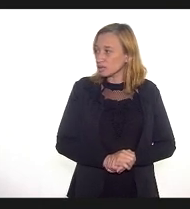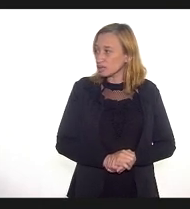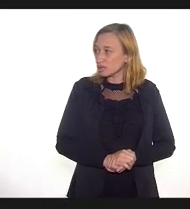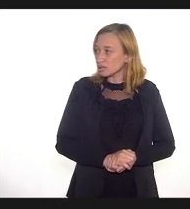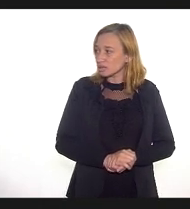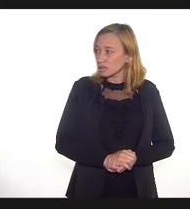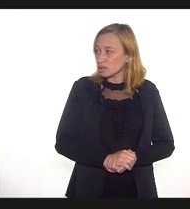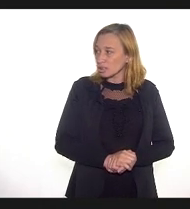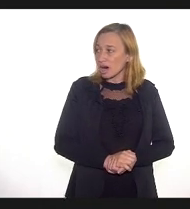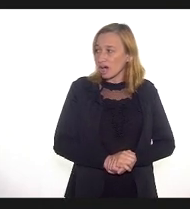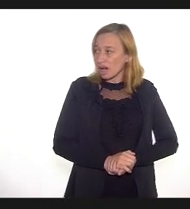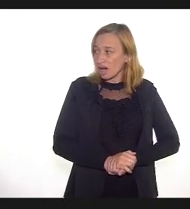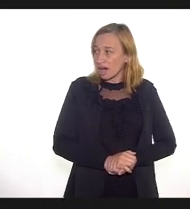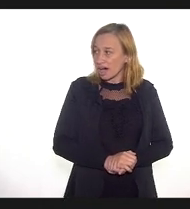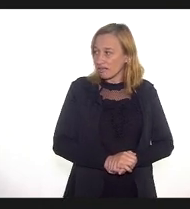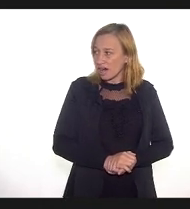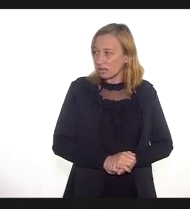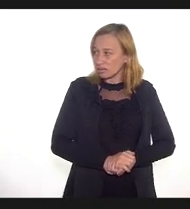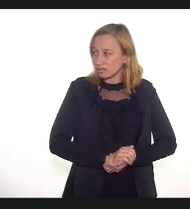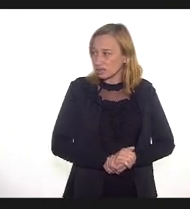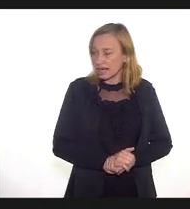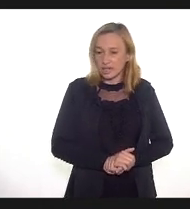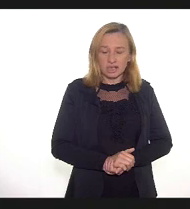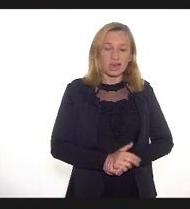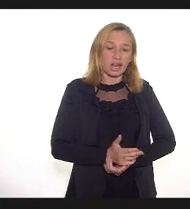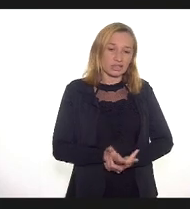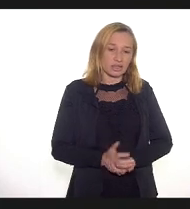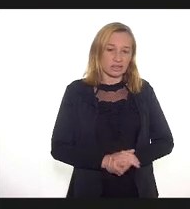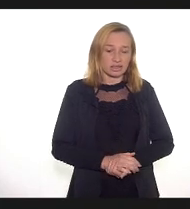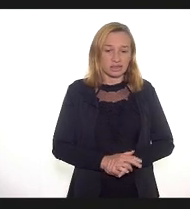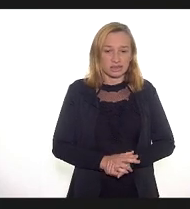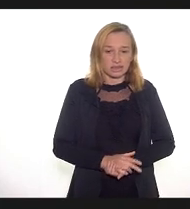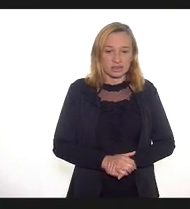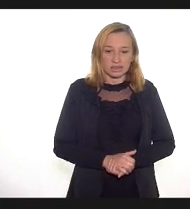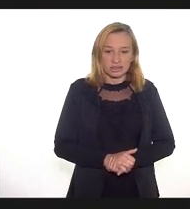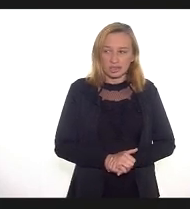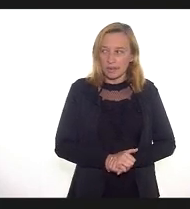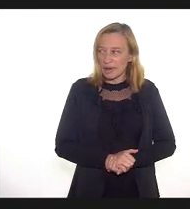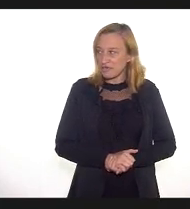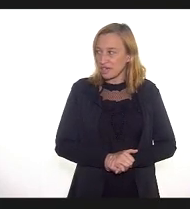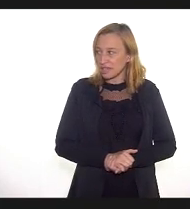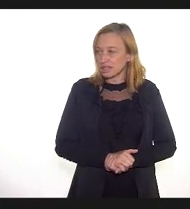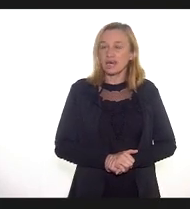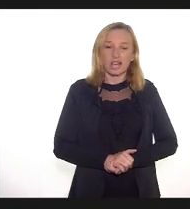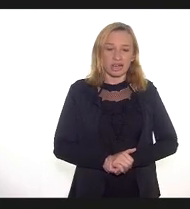Então, mantenho o que eu falei. E digo, é uma pegadinha.